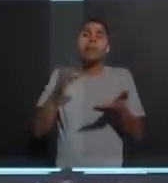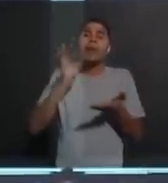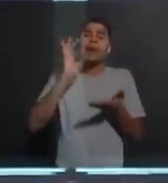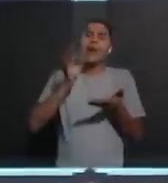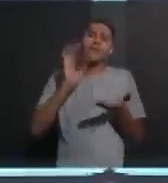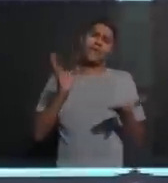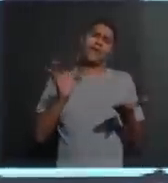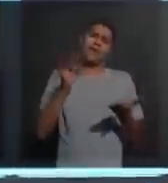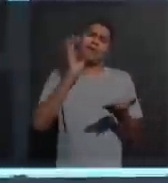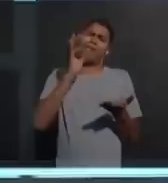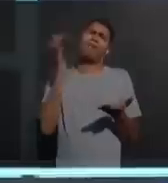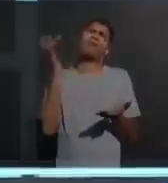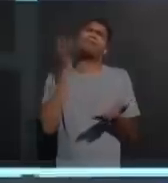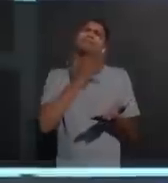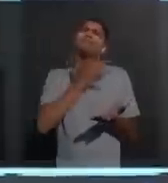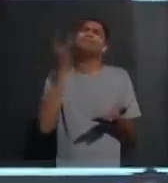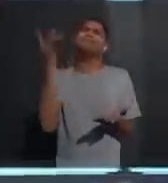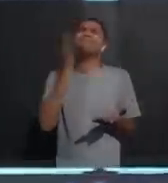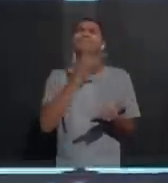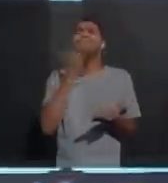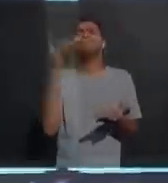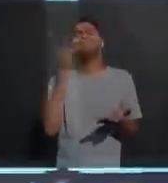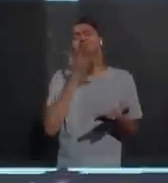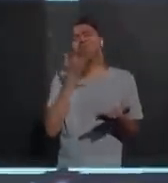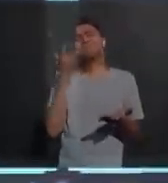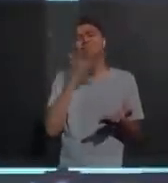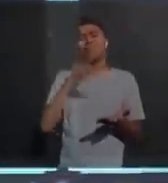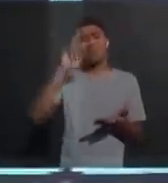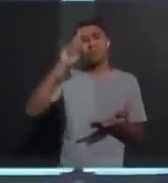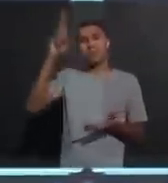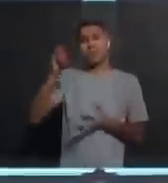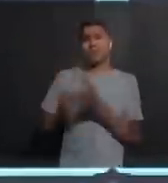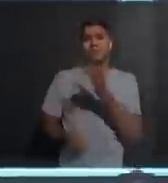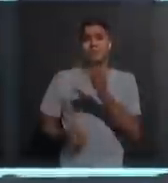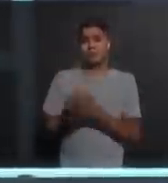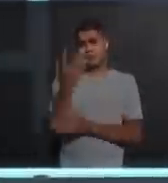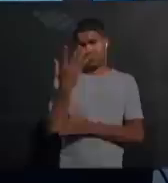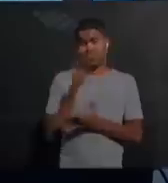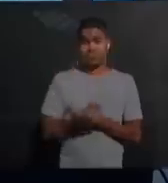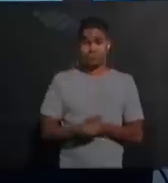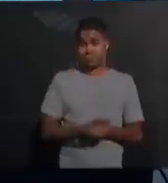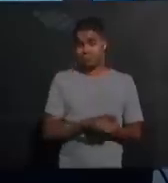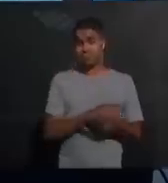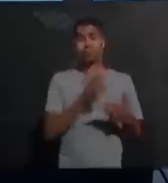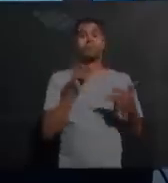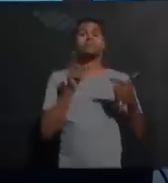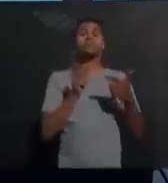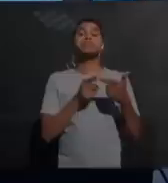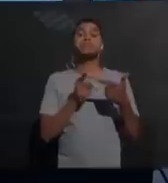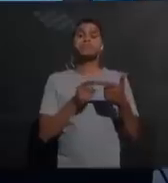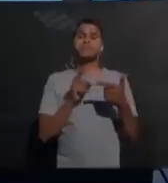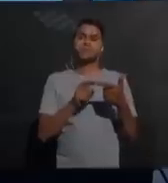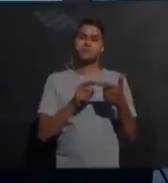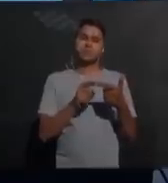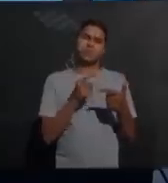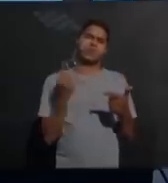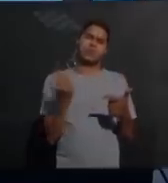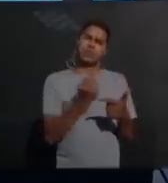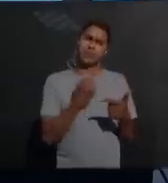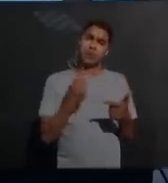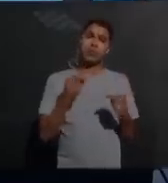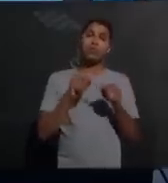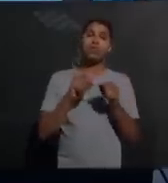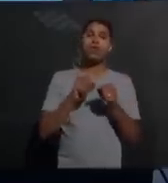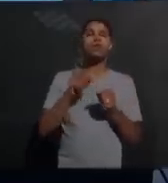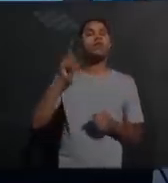café é delicioso é uma das delícias da vida que o senhor criou a segunda coisa que a gente pode fazer